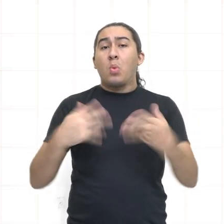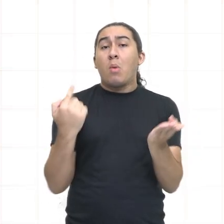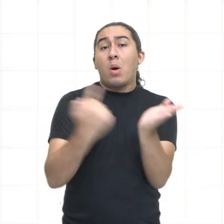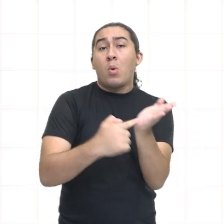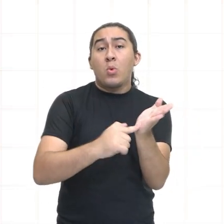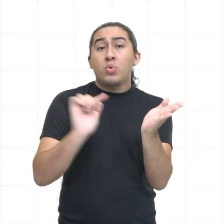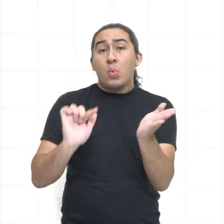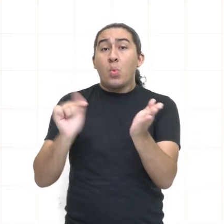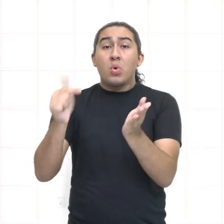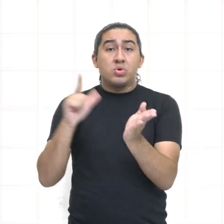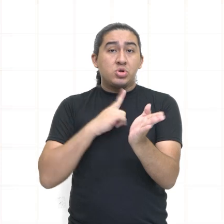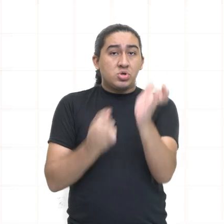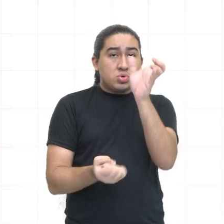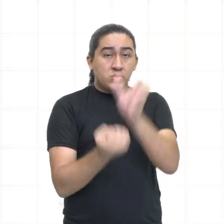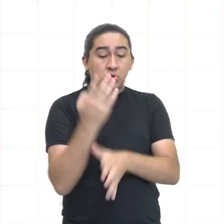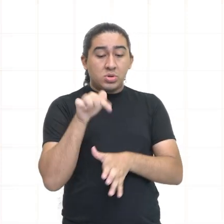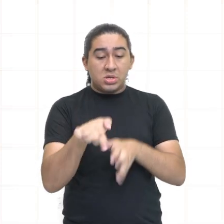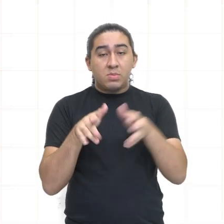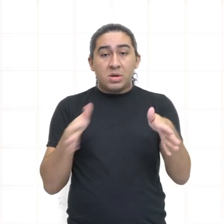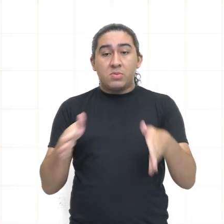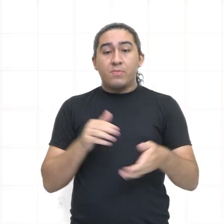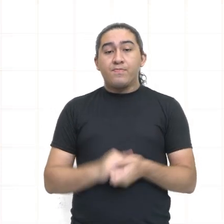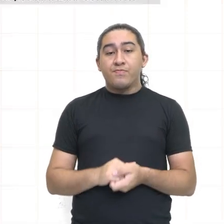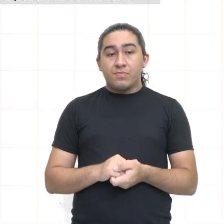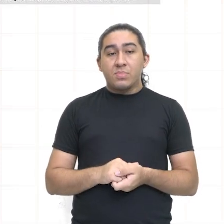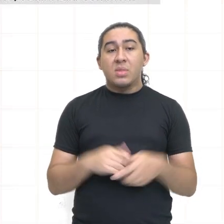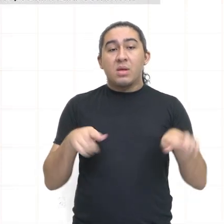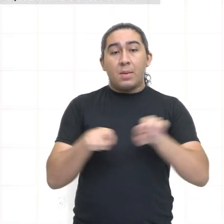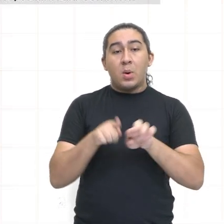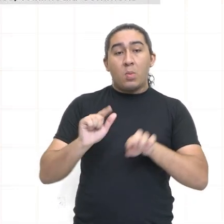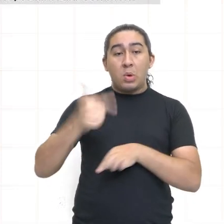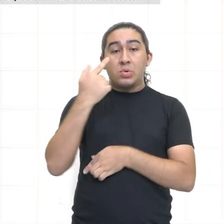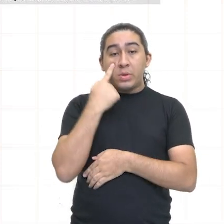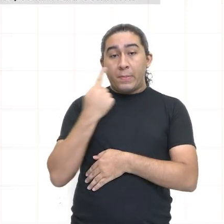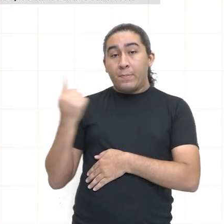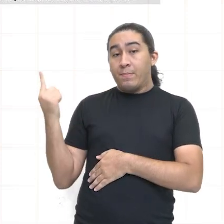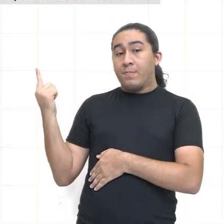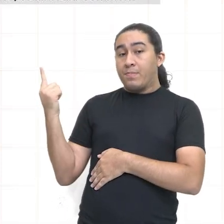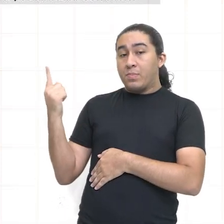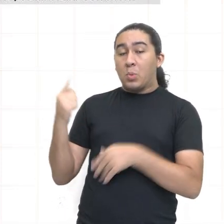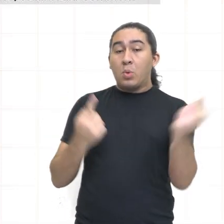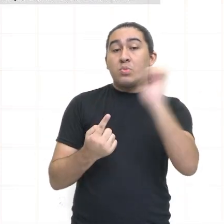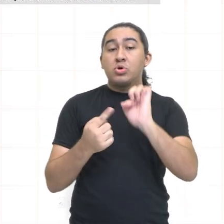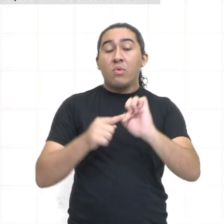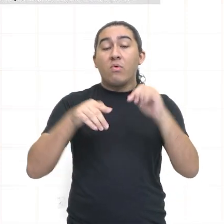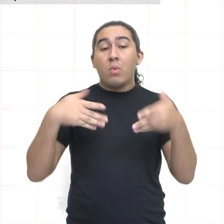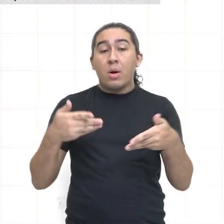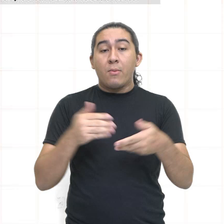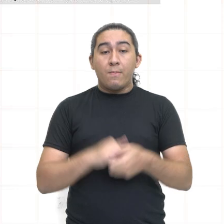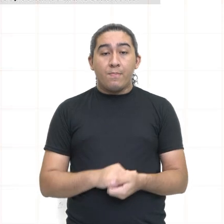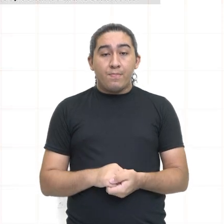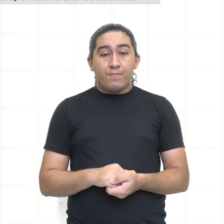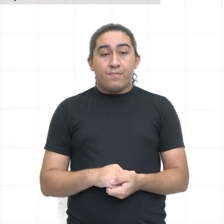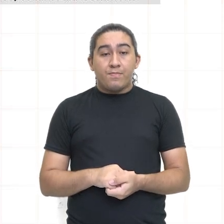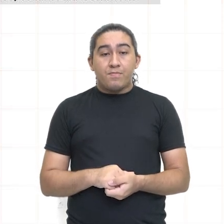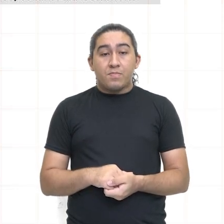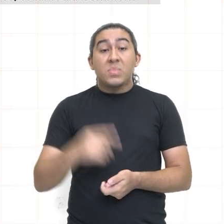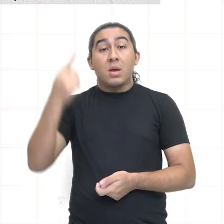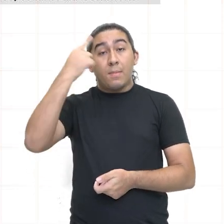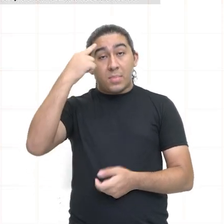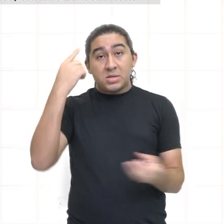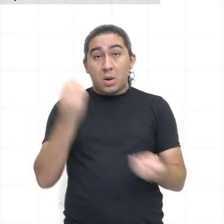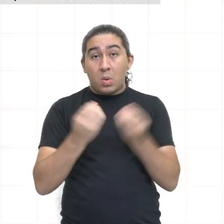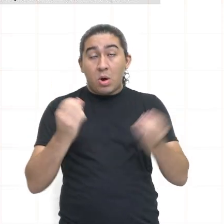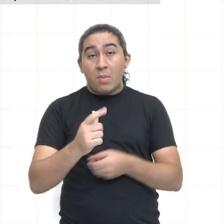que foi feito durante esse período, né? A Conferência de Yalta, que tinha o objetivo de planejar